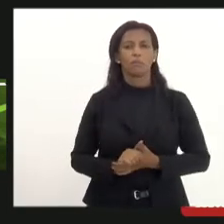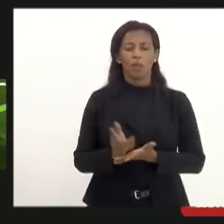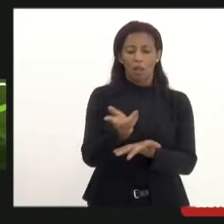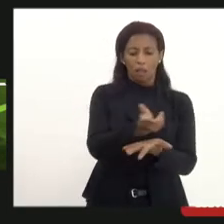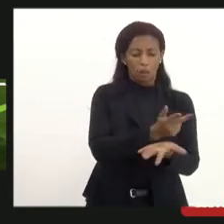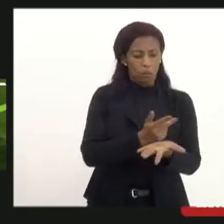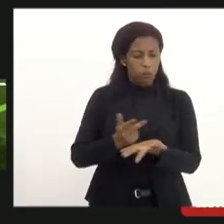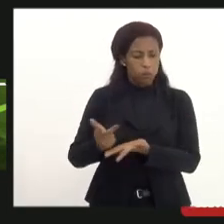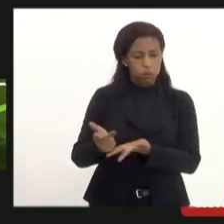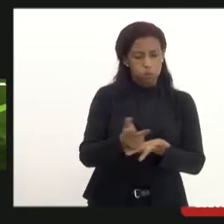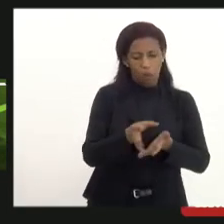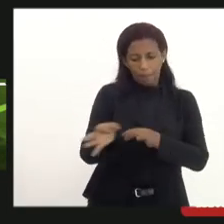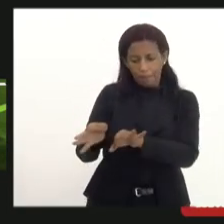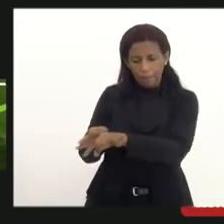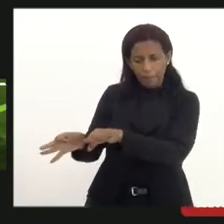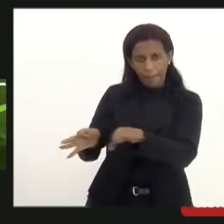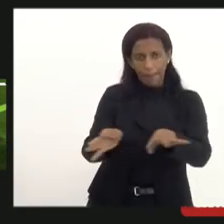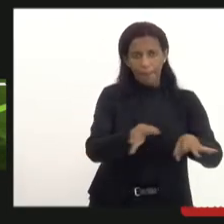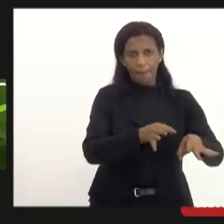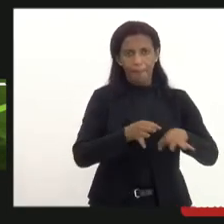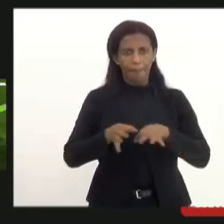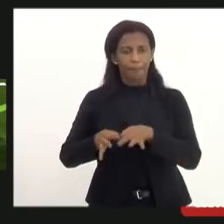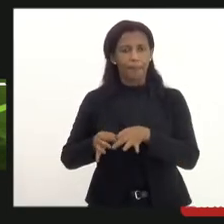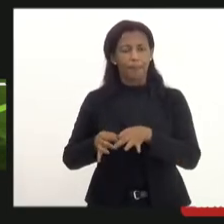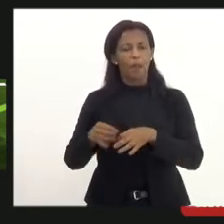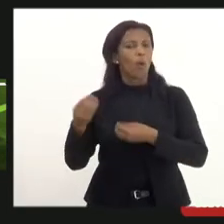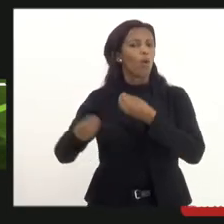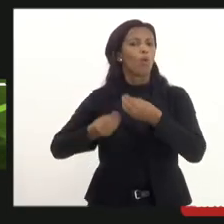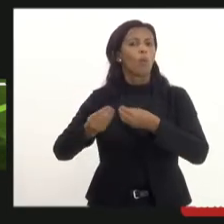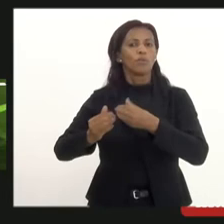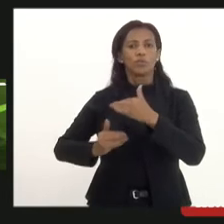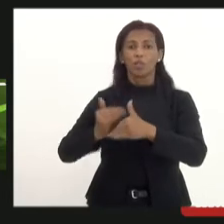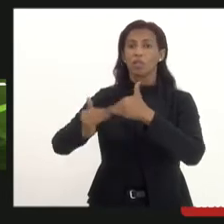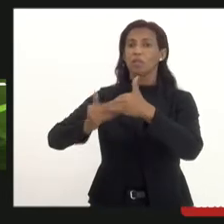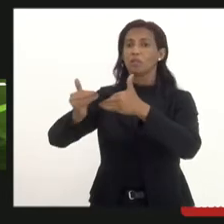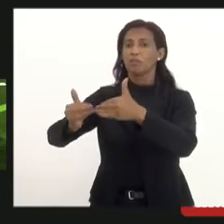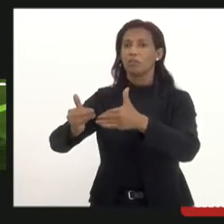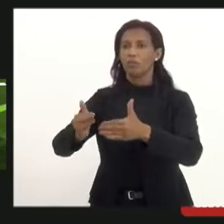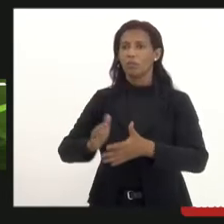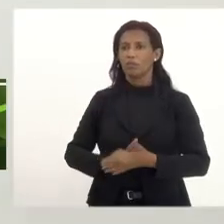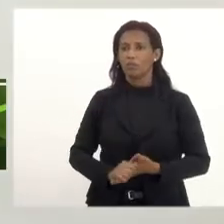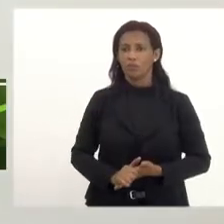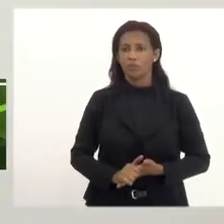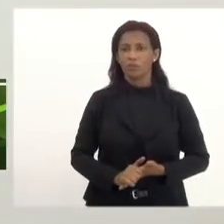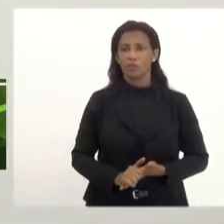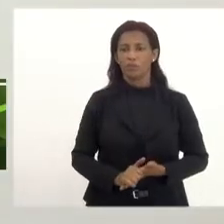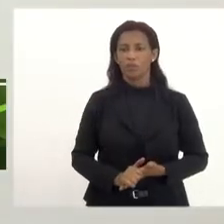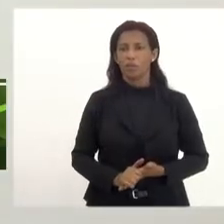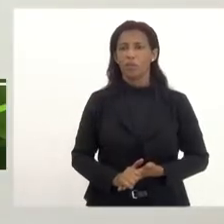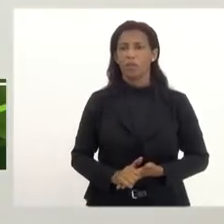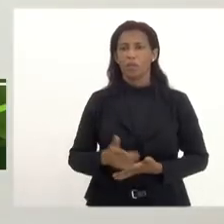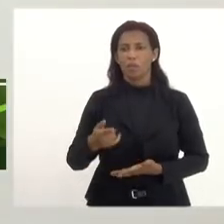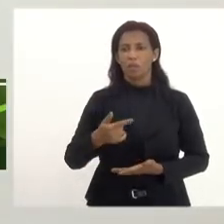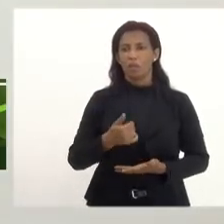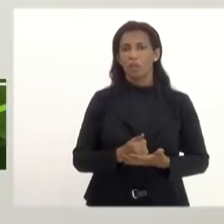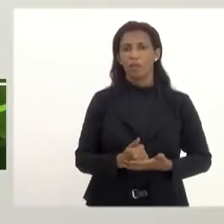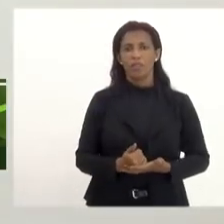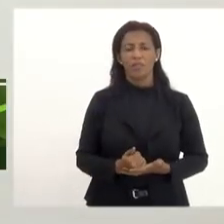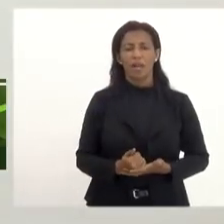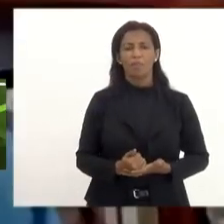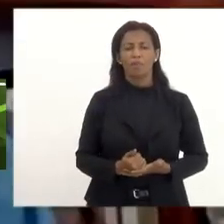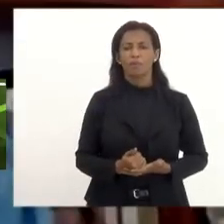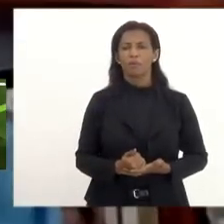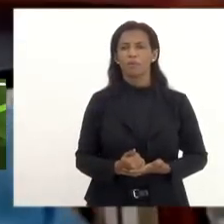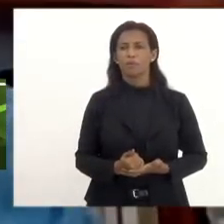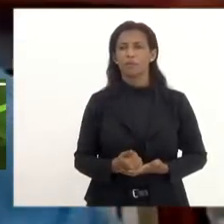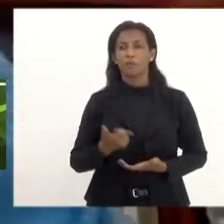desenhando como a gente pretende desenvolver o projeto. O conceito de seleção, o documento é público, a gente pode passar para você. Então